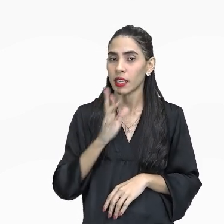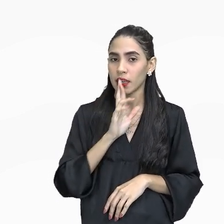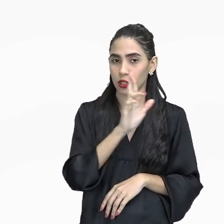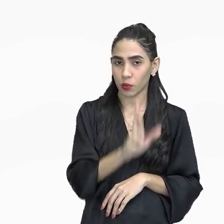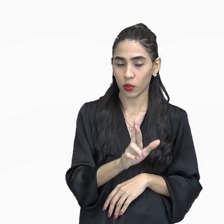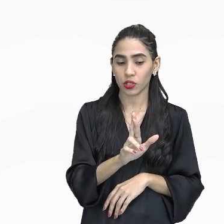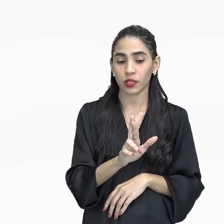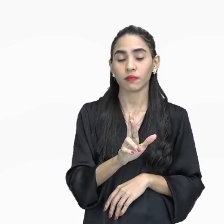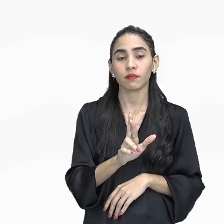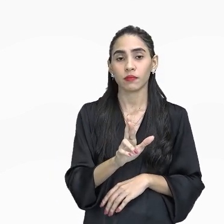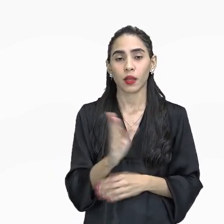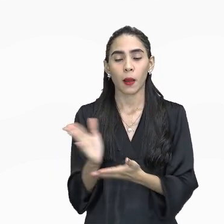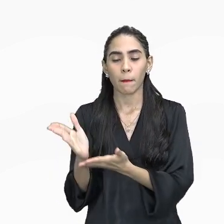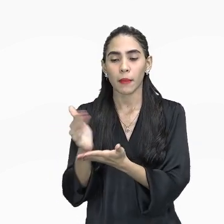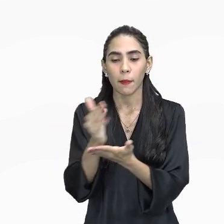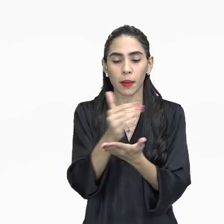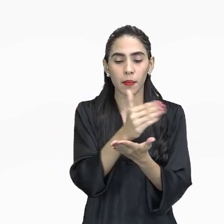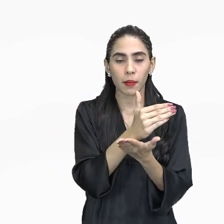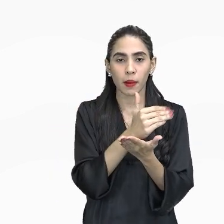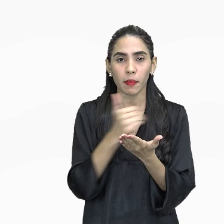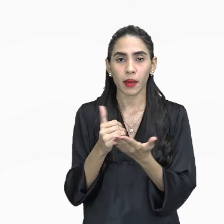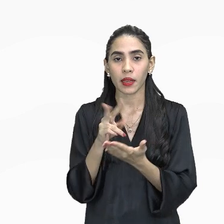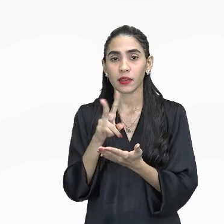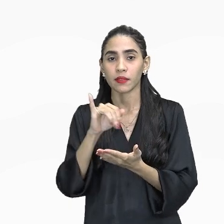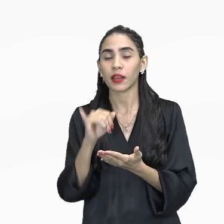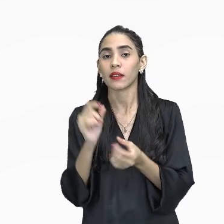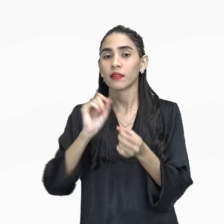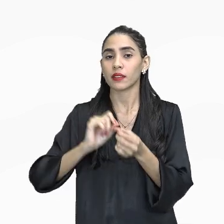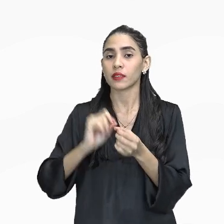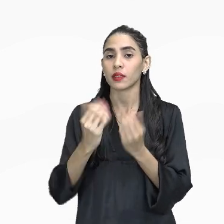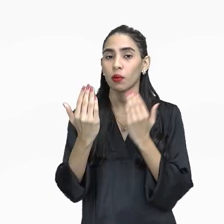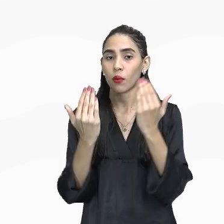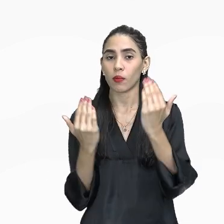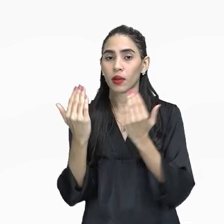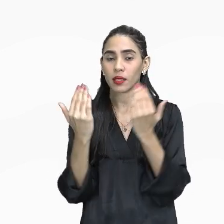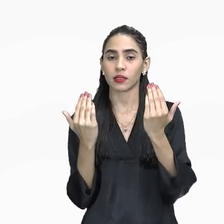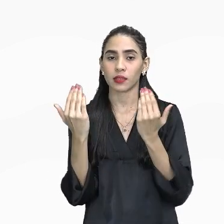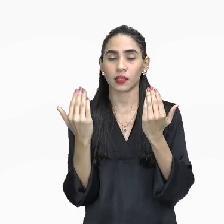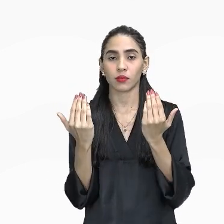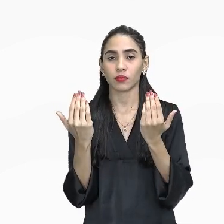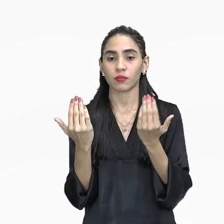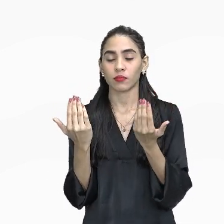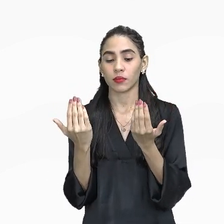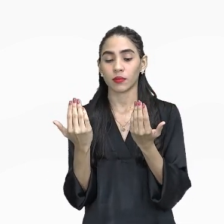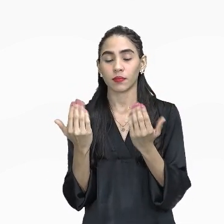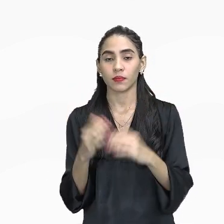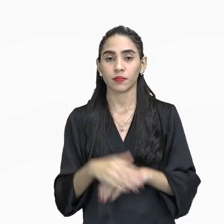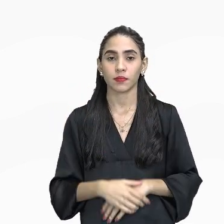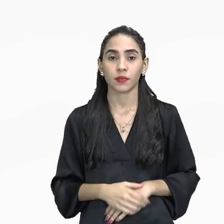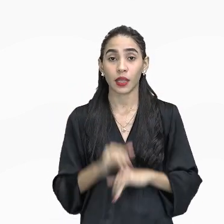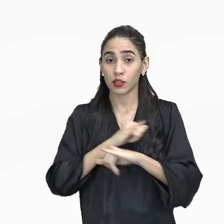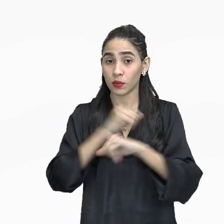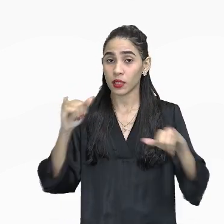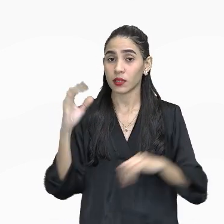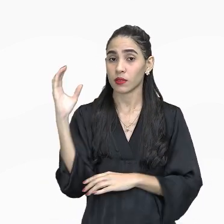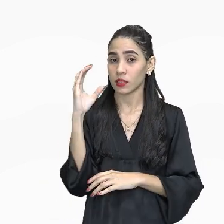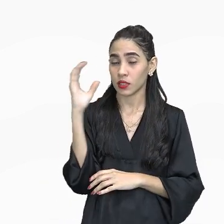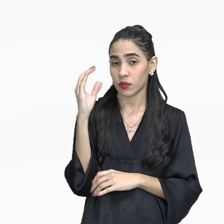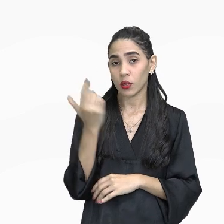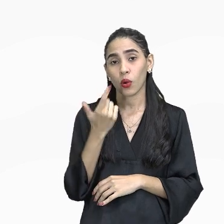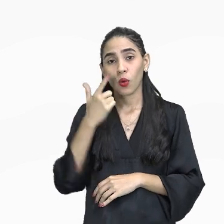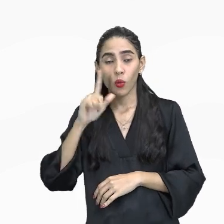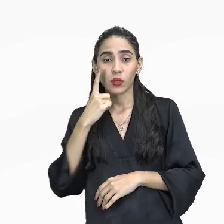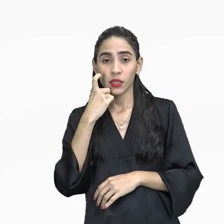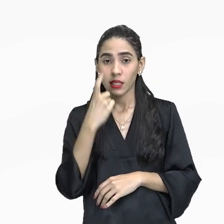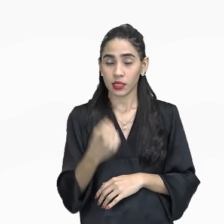sua pesquisa e vai fazer a comparação com o que tem na divulgação científica. Uma outra coisa